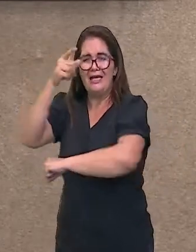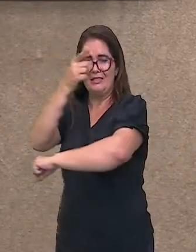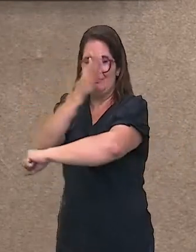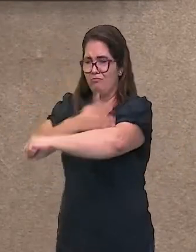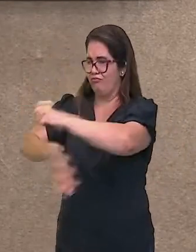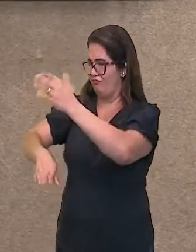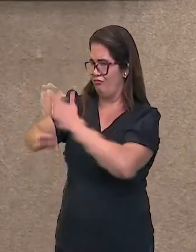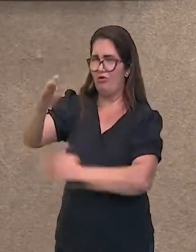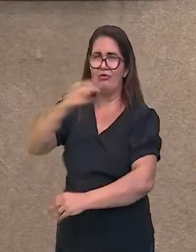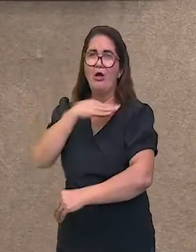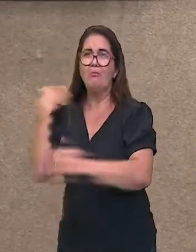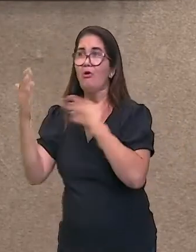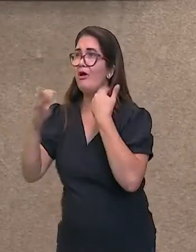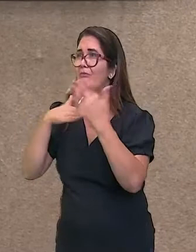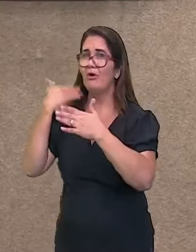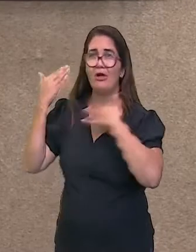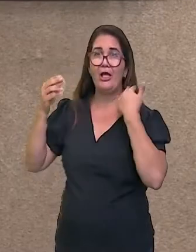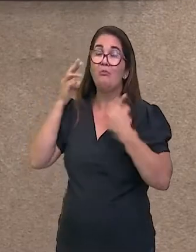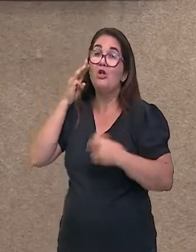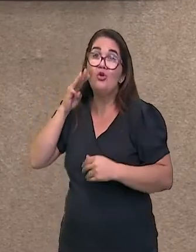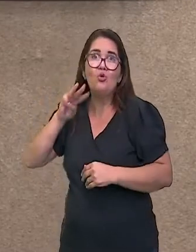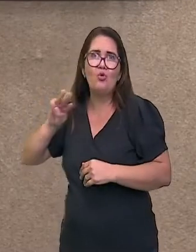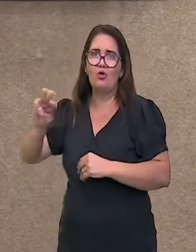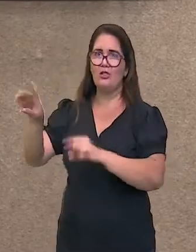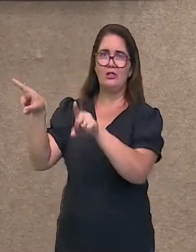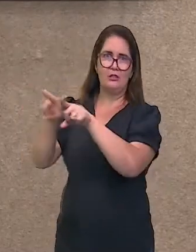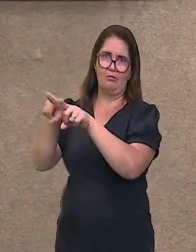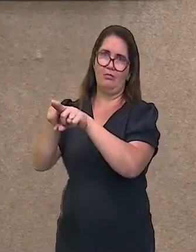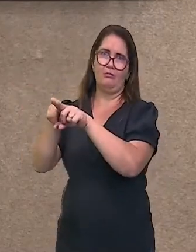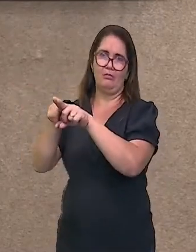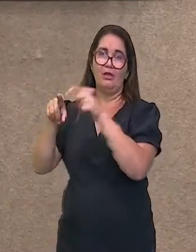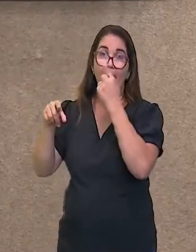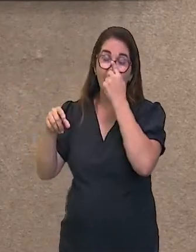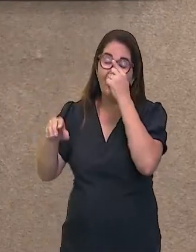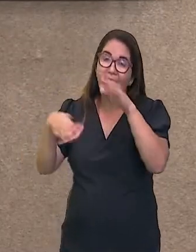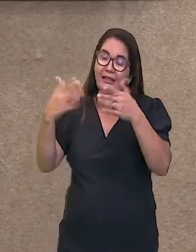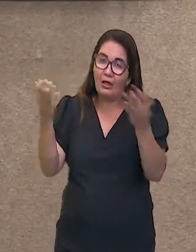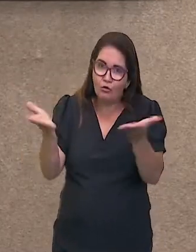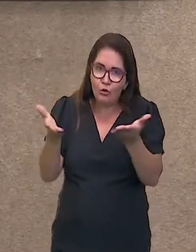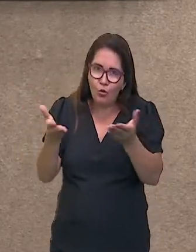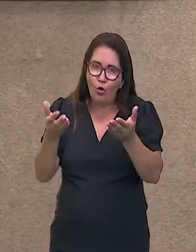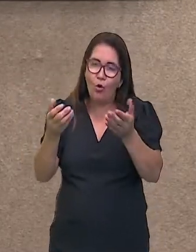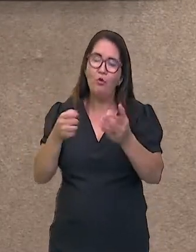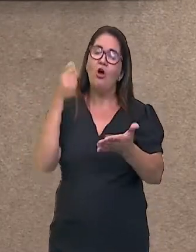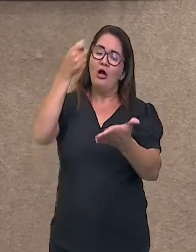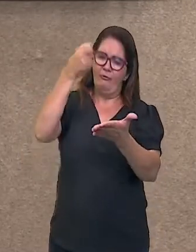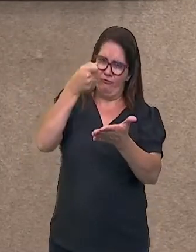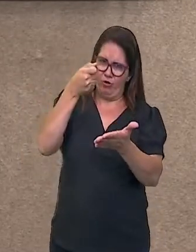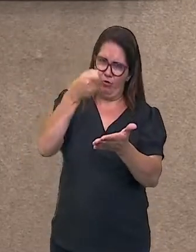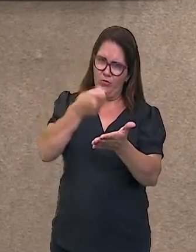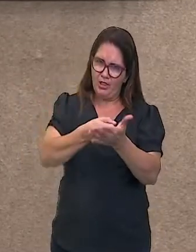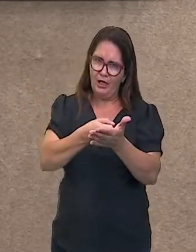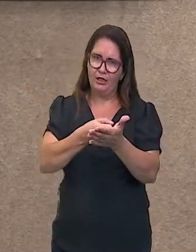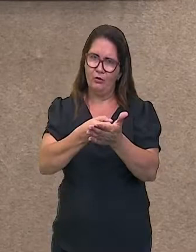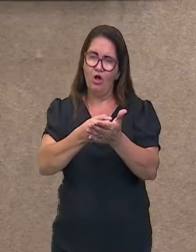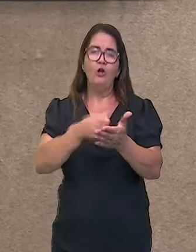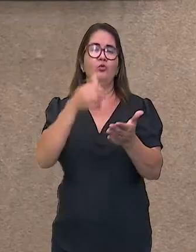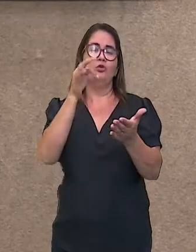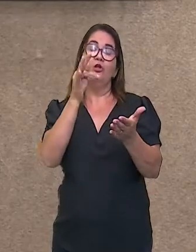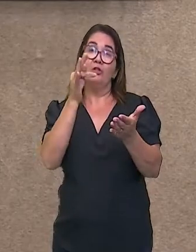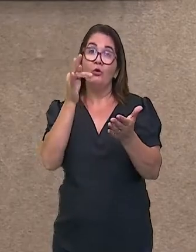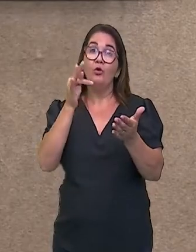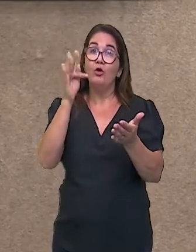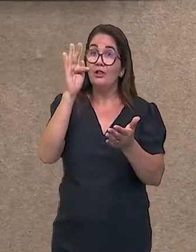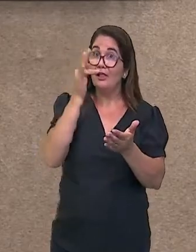100 mil soldados de infantaria. E a rigidez dos termos do Tratado de Versalhes é entendida pelos historiadores